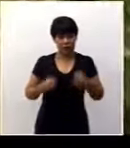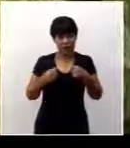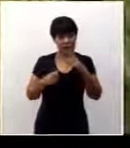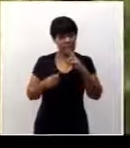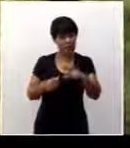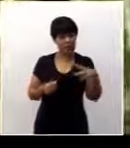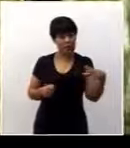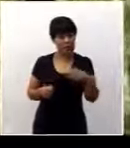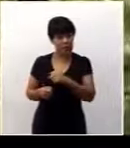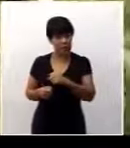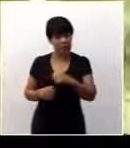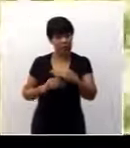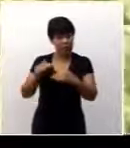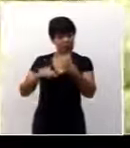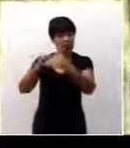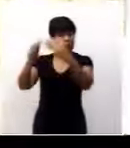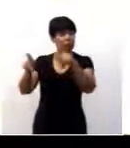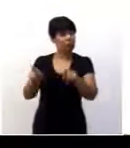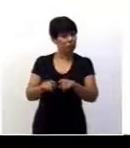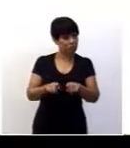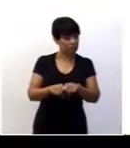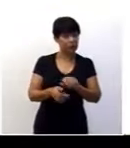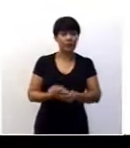mais rápidas e avançadas.